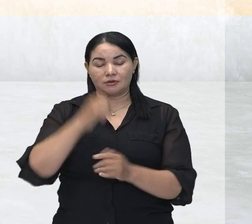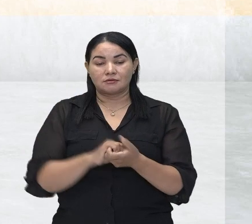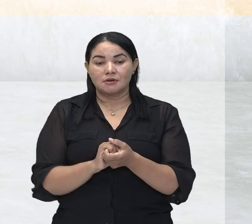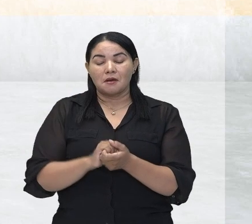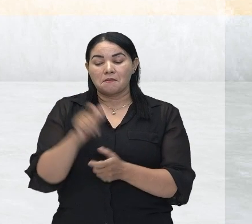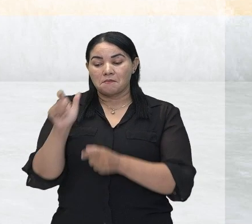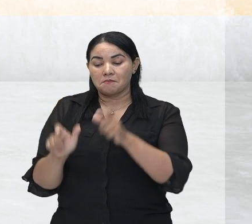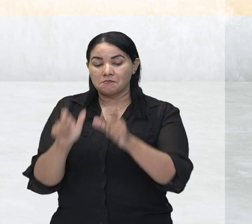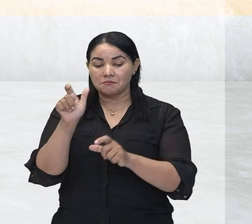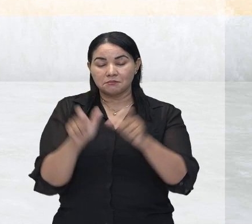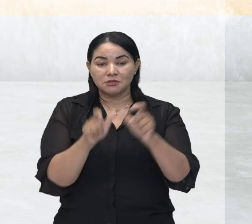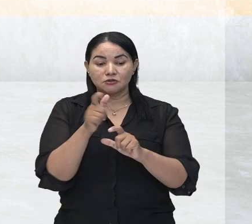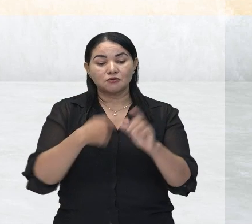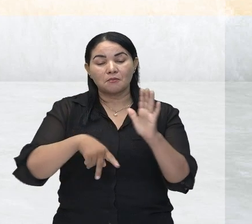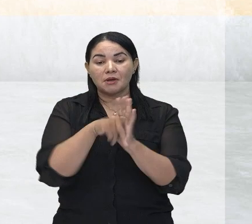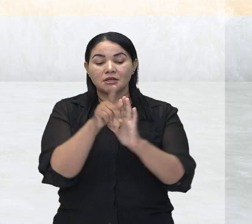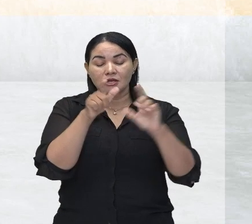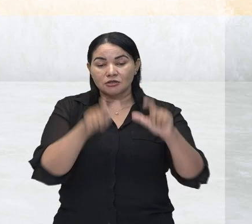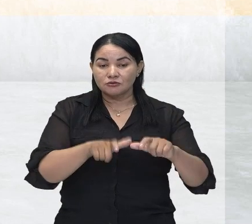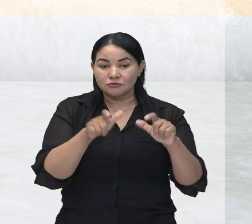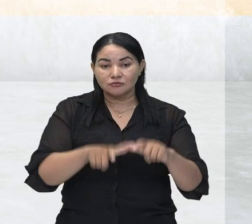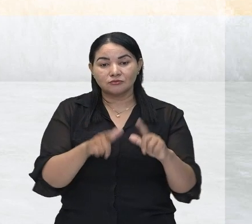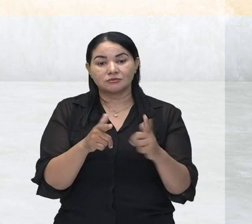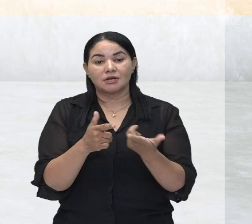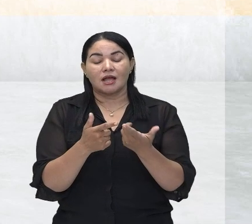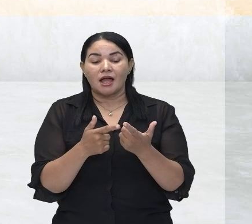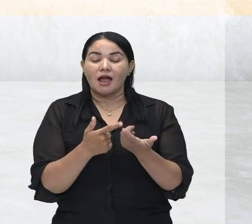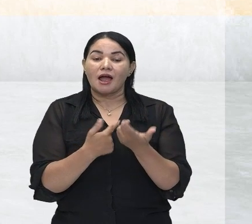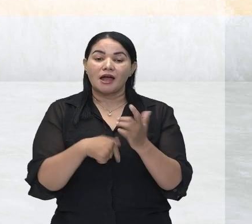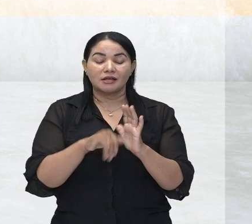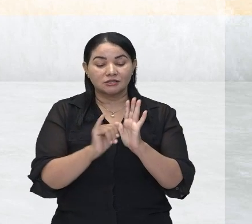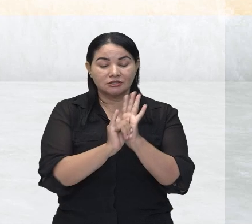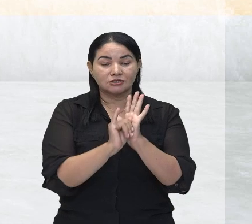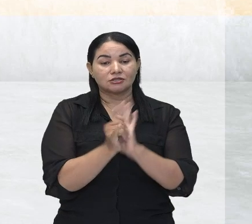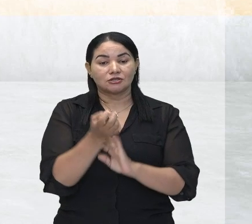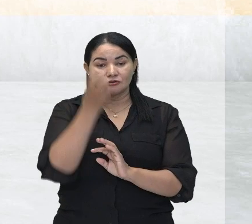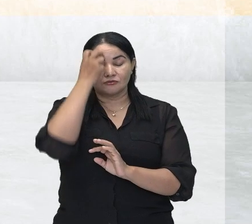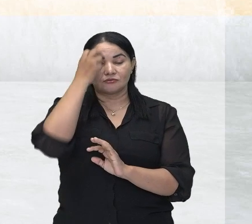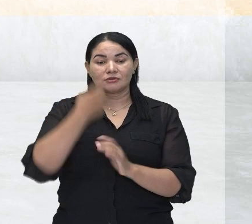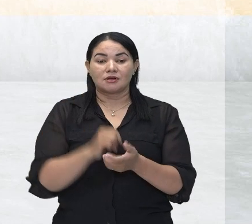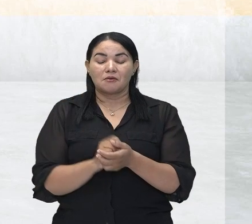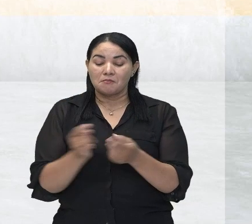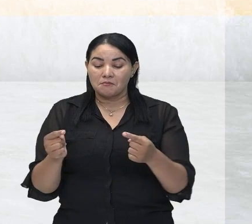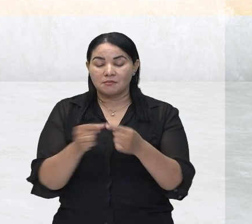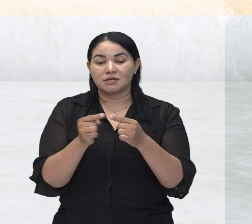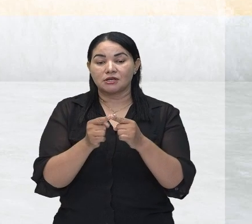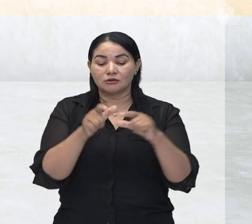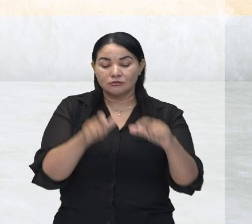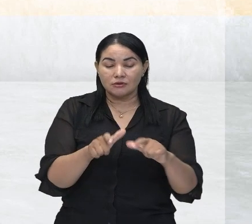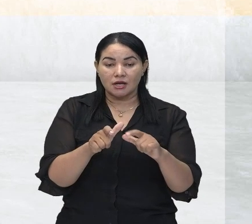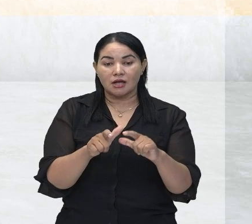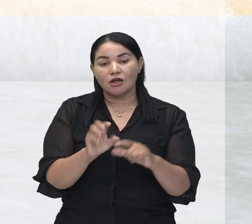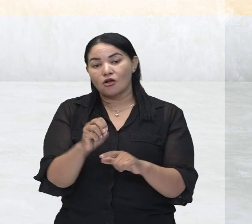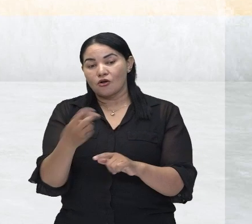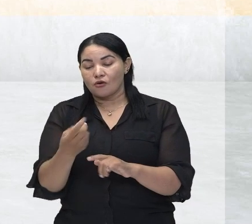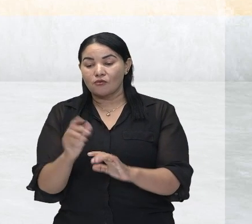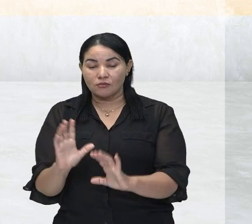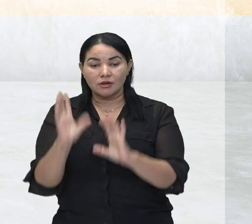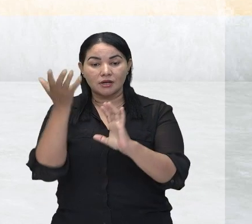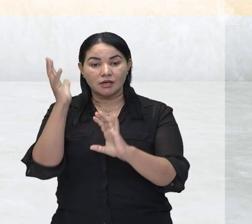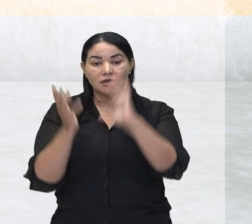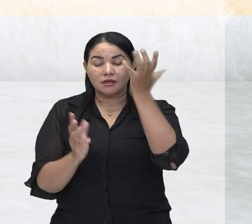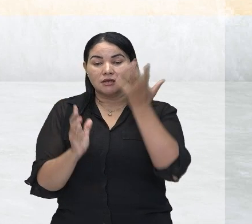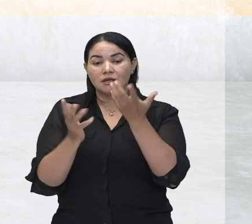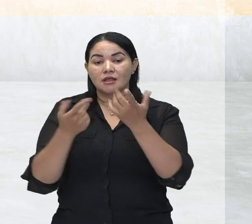sua cultura de acordo com o lugar, de acordo com o seu clima, de acordo com a sua posição, o